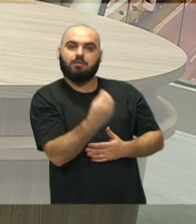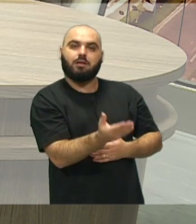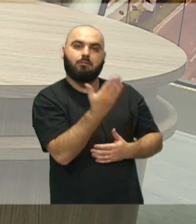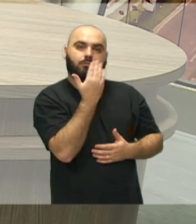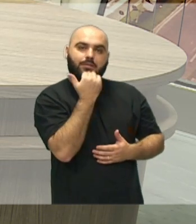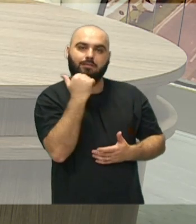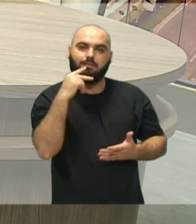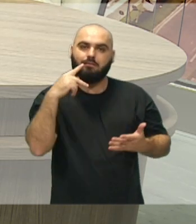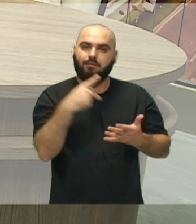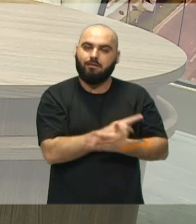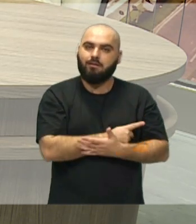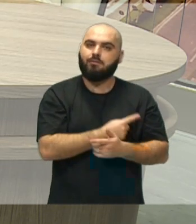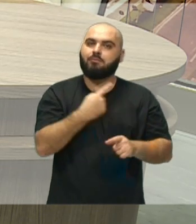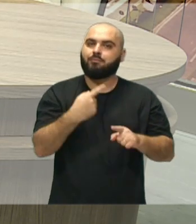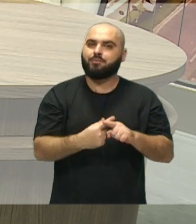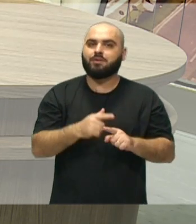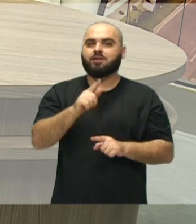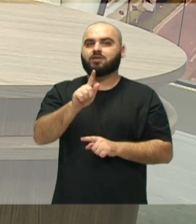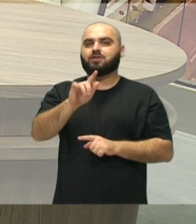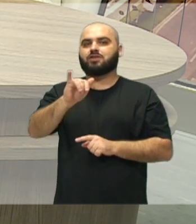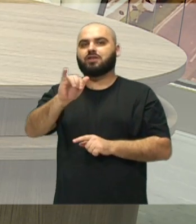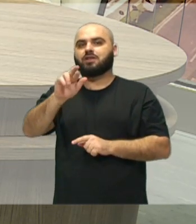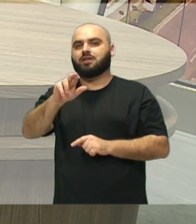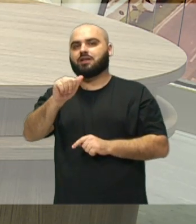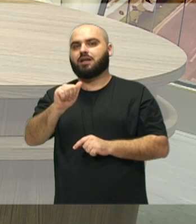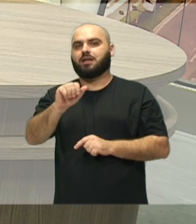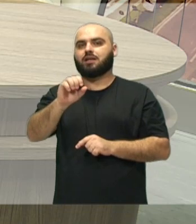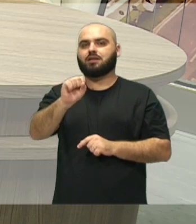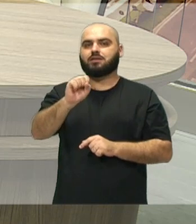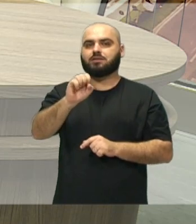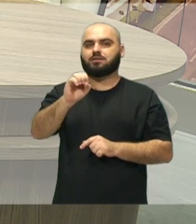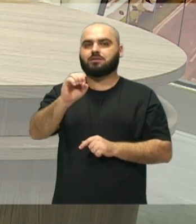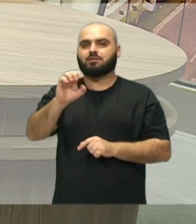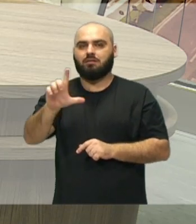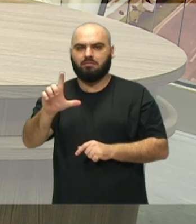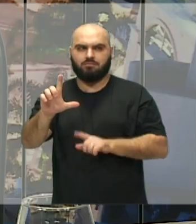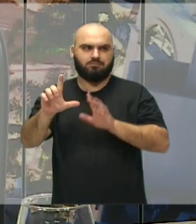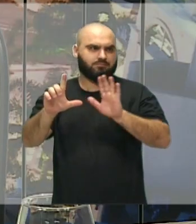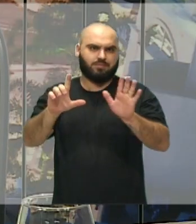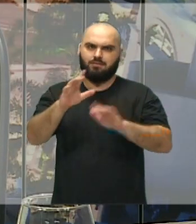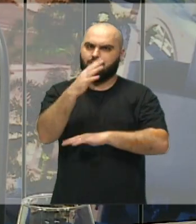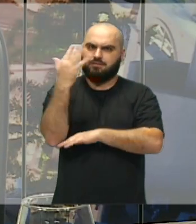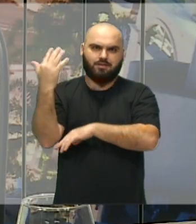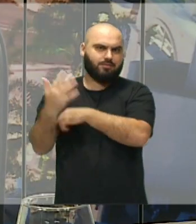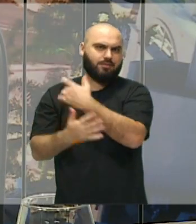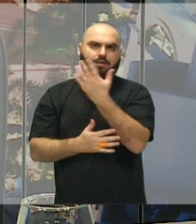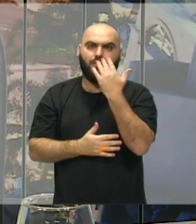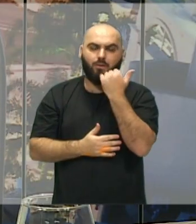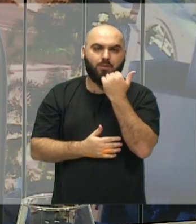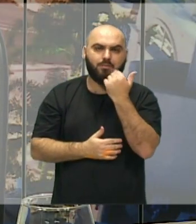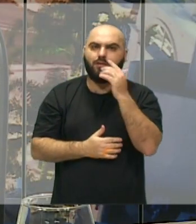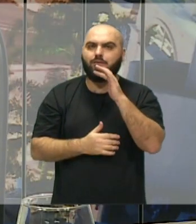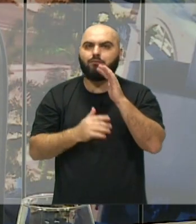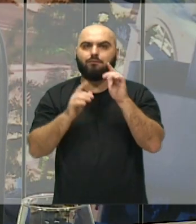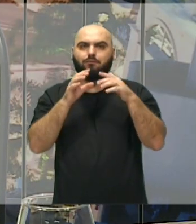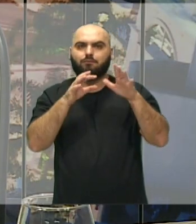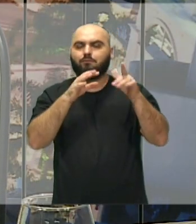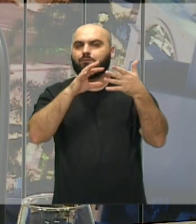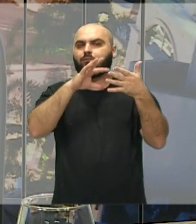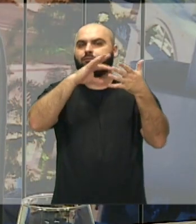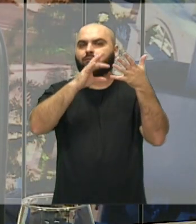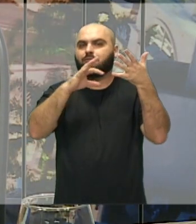errada, porque eu dava muito girassol, eu dava muita, né? E na natureza eles comem folha, eles comem flores, eles comem